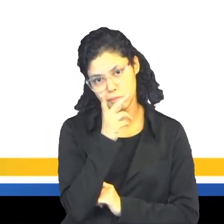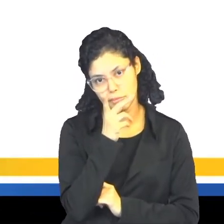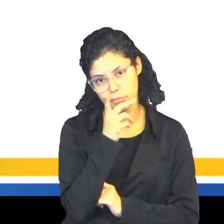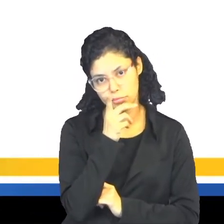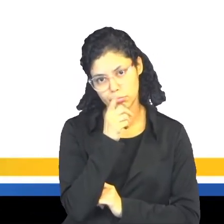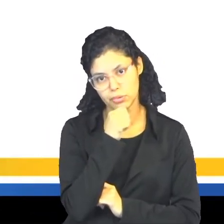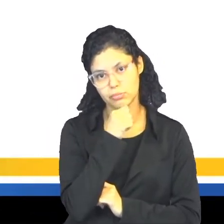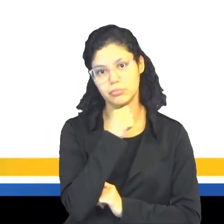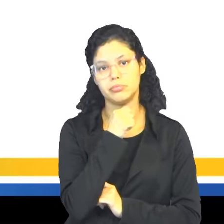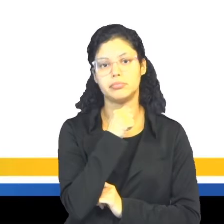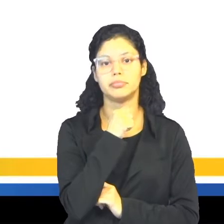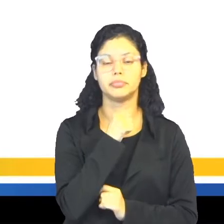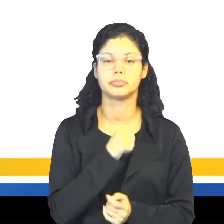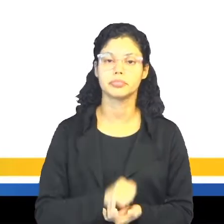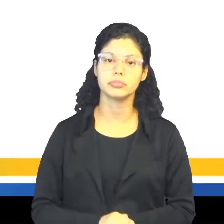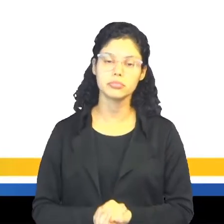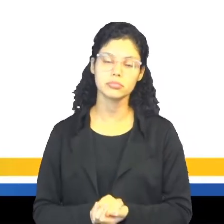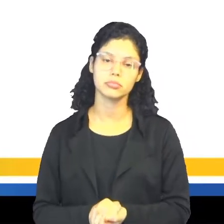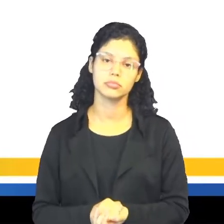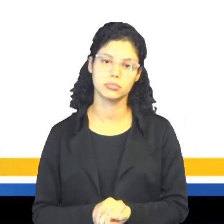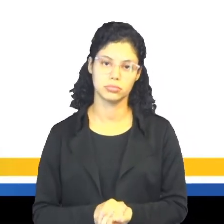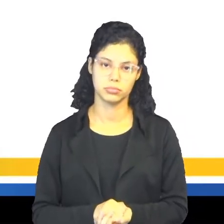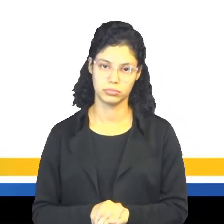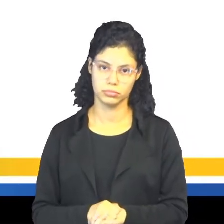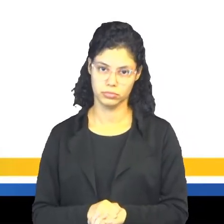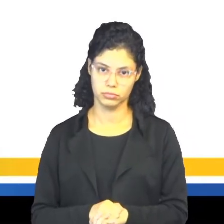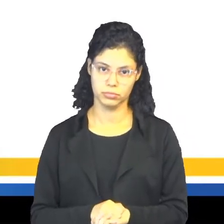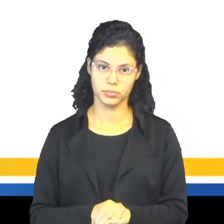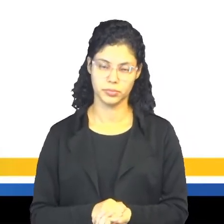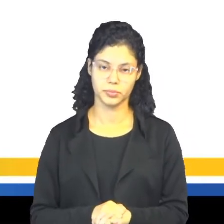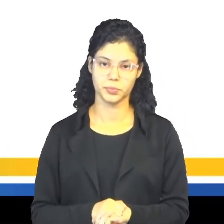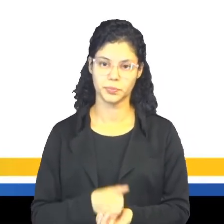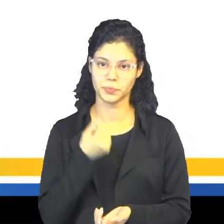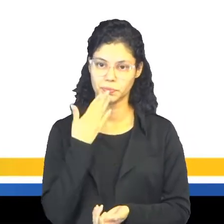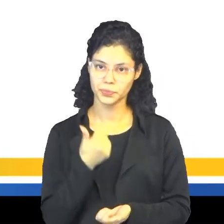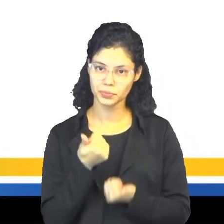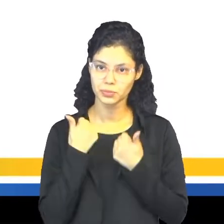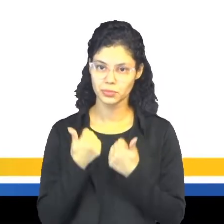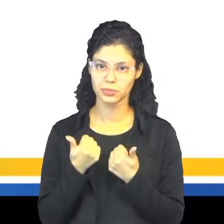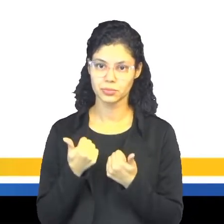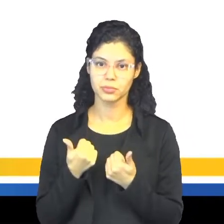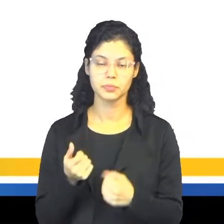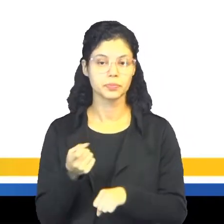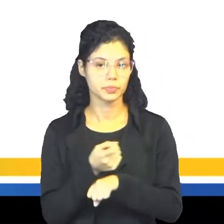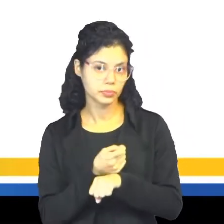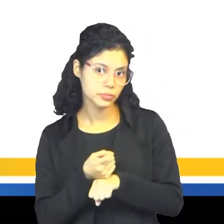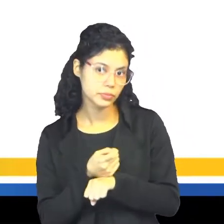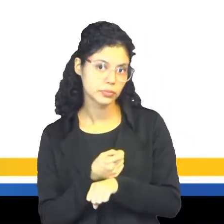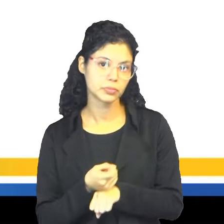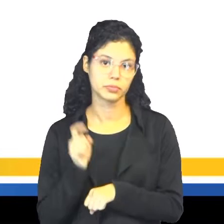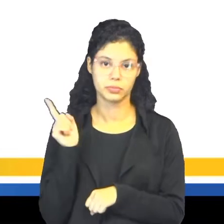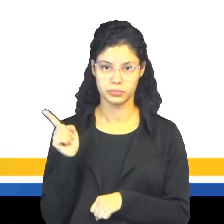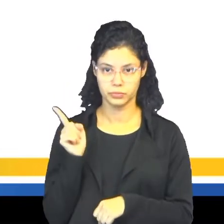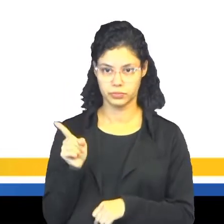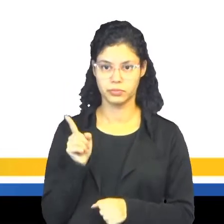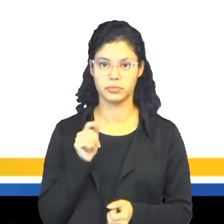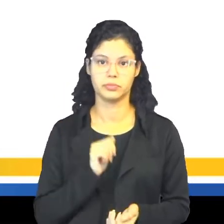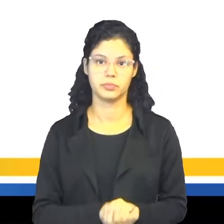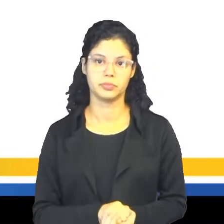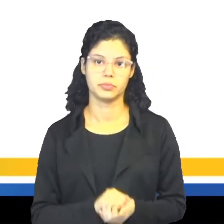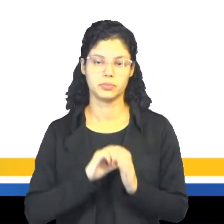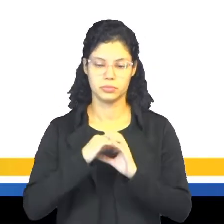alguma coisa vagaroso muito bem vagaroso É o adjetivo aí que ele